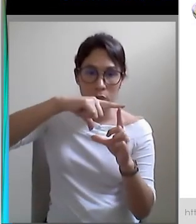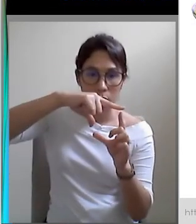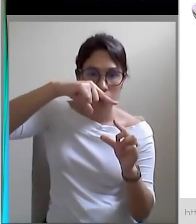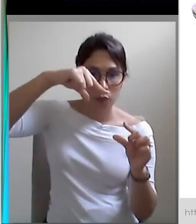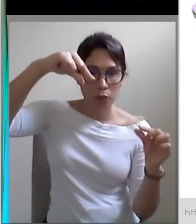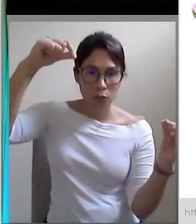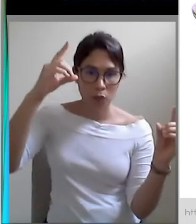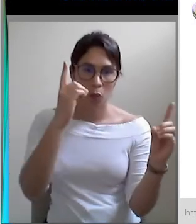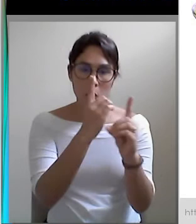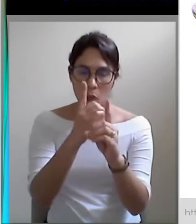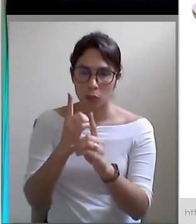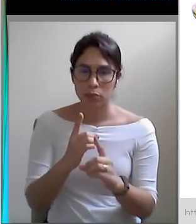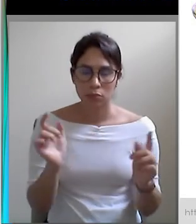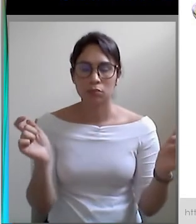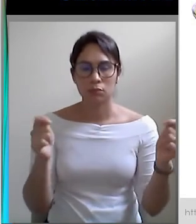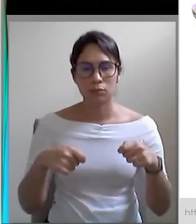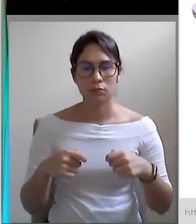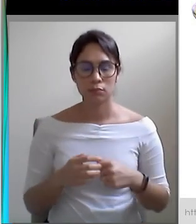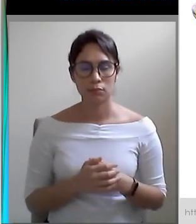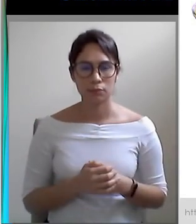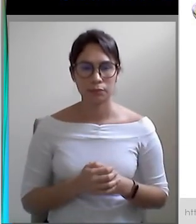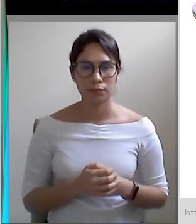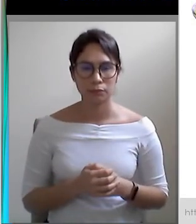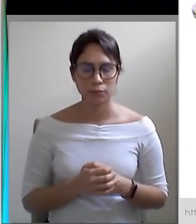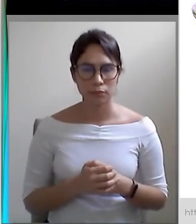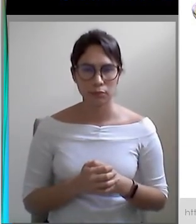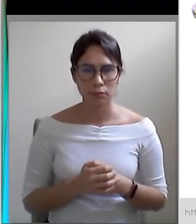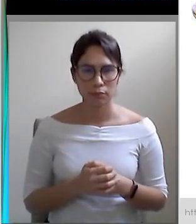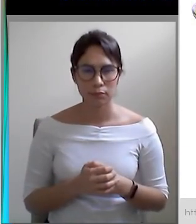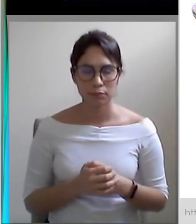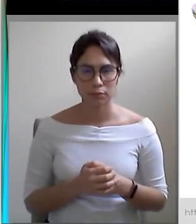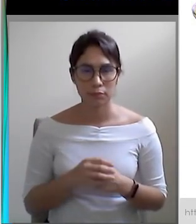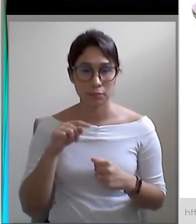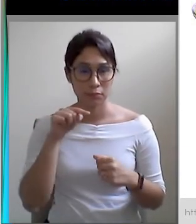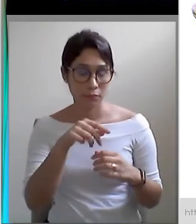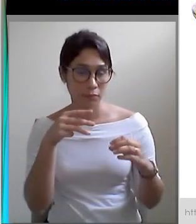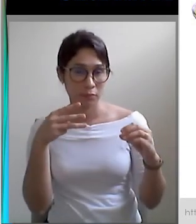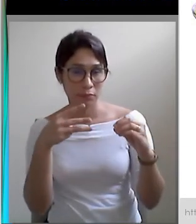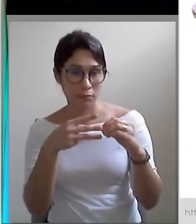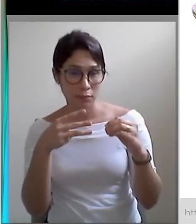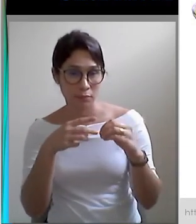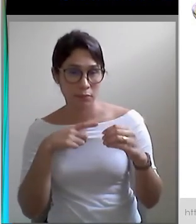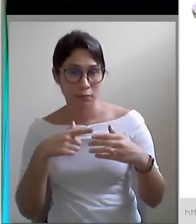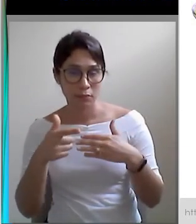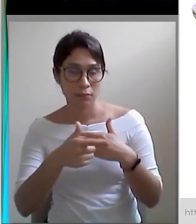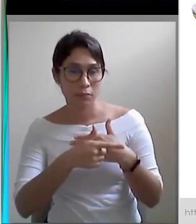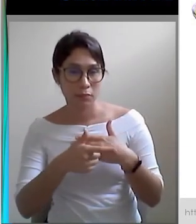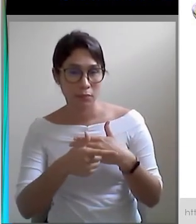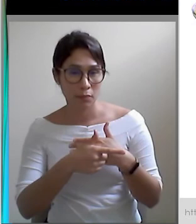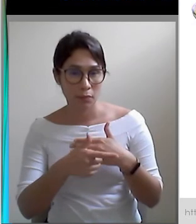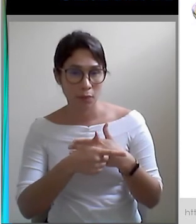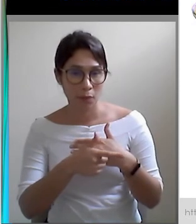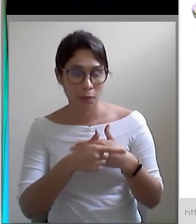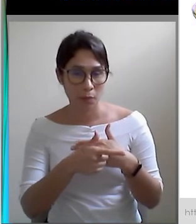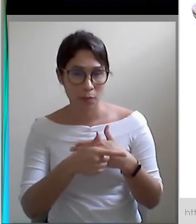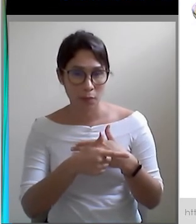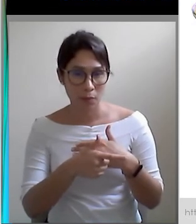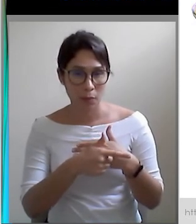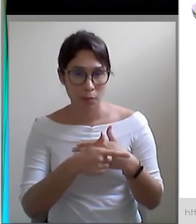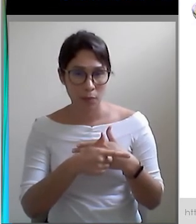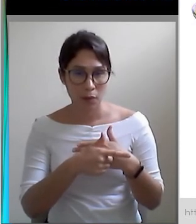encontradas em algumas espécies. As plaquetas exercem a função de formar coágulos.